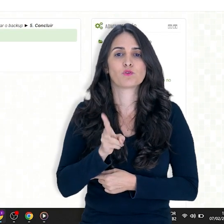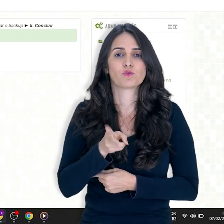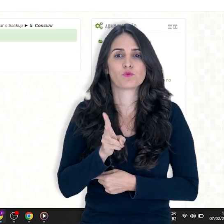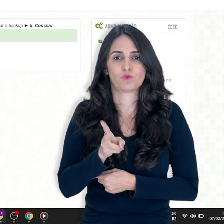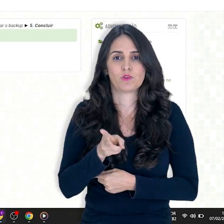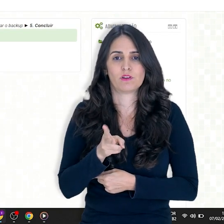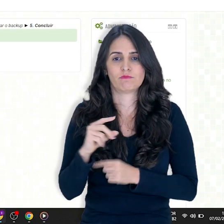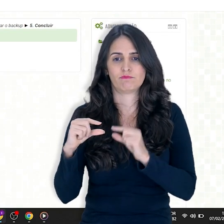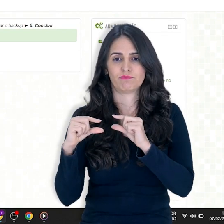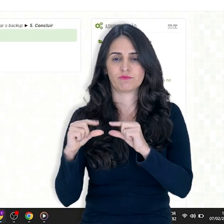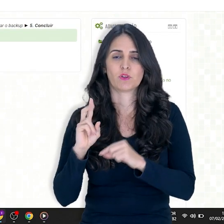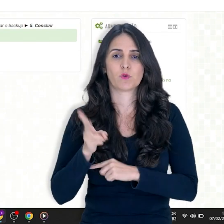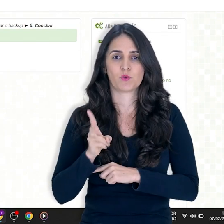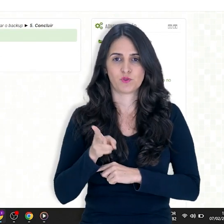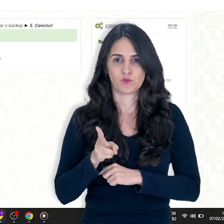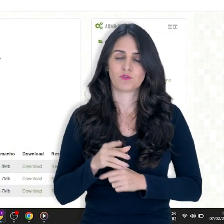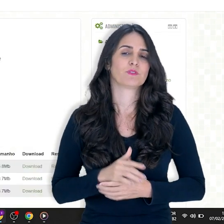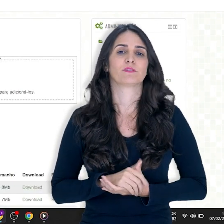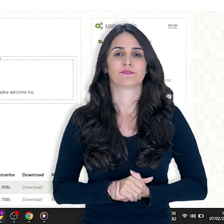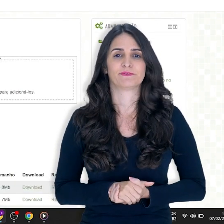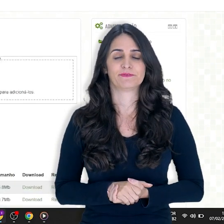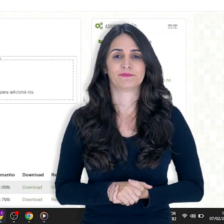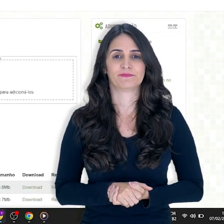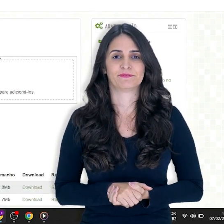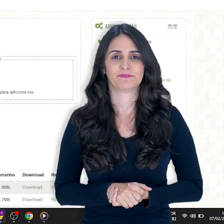botão continuar.